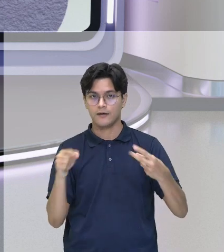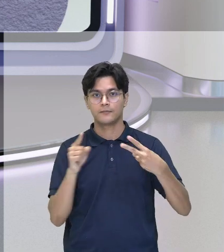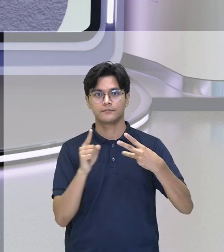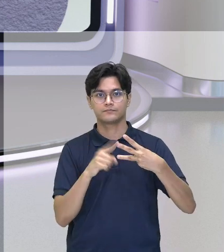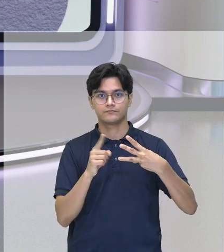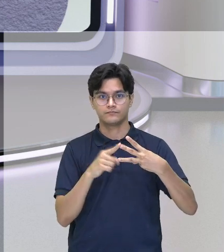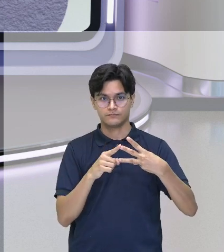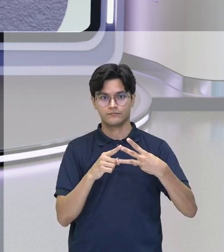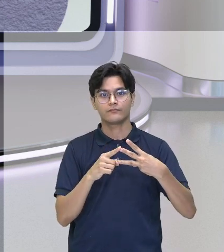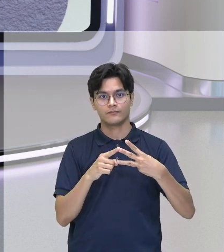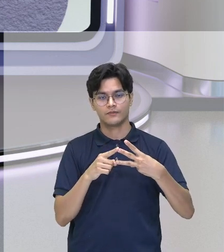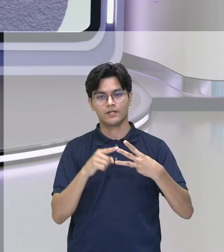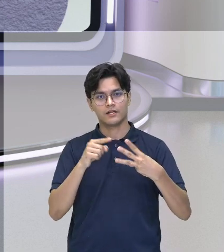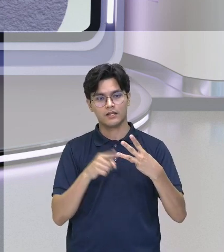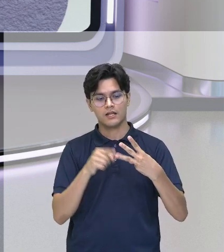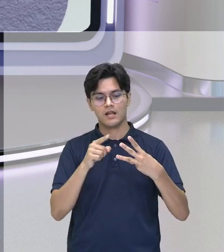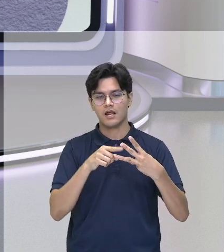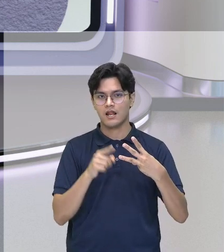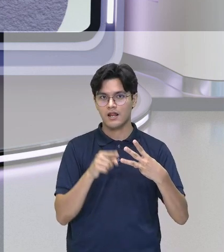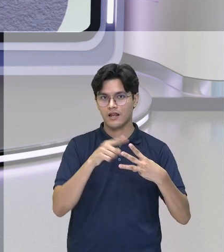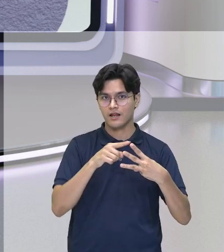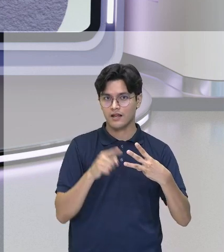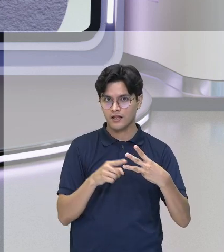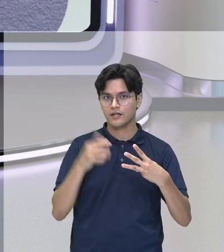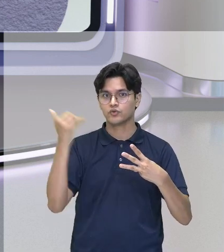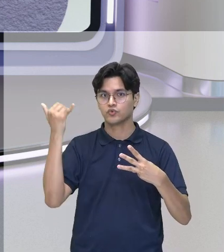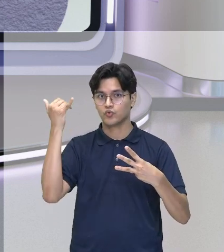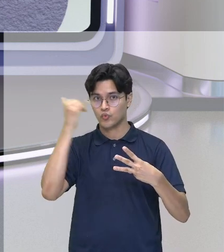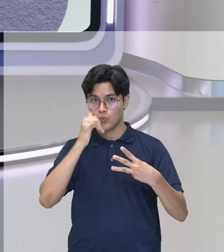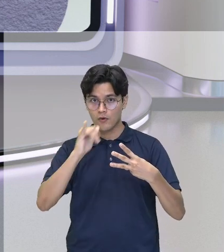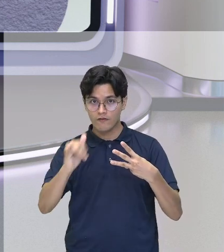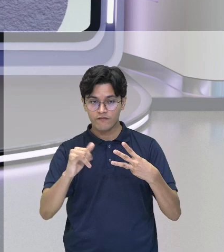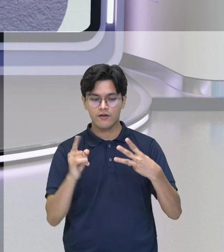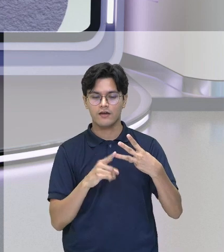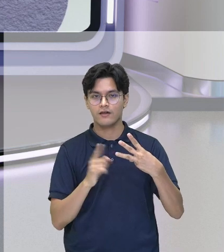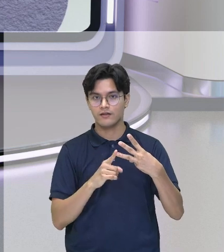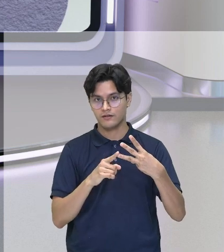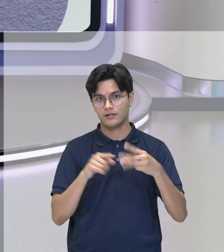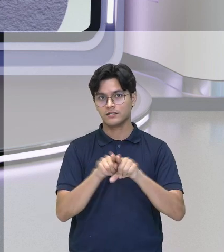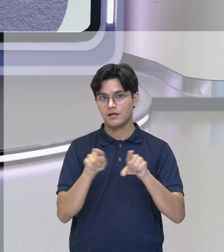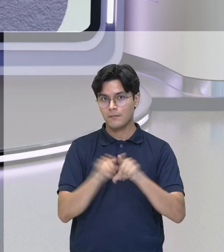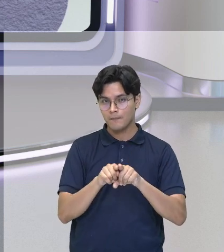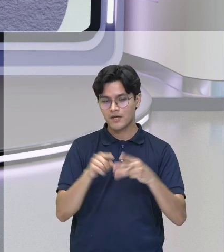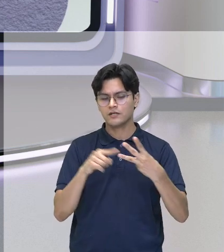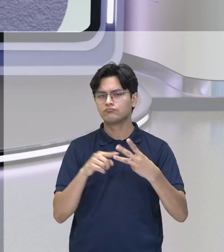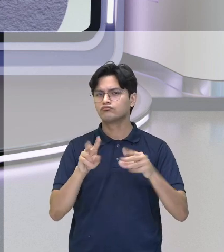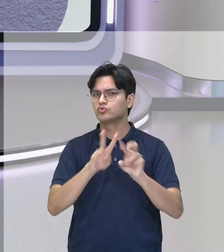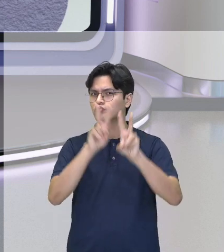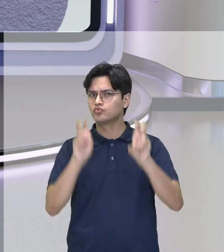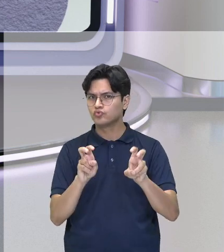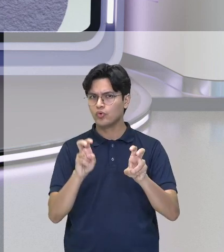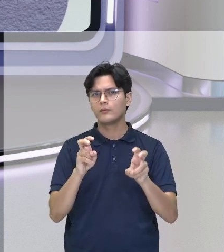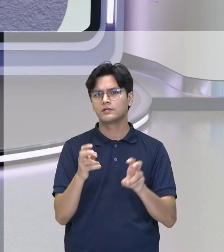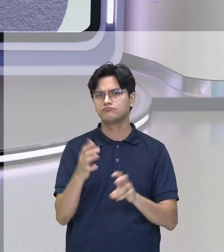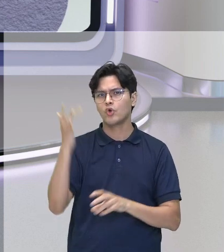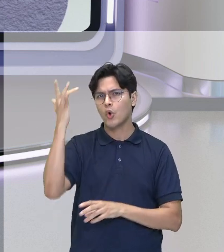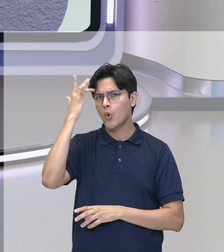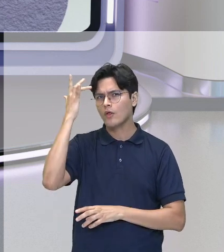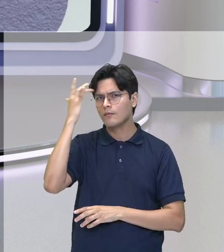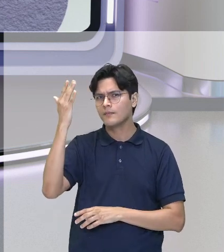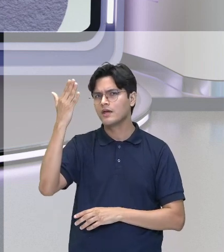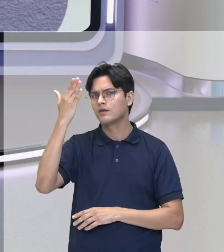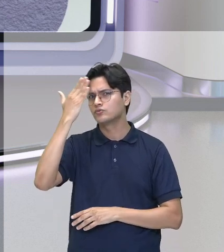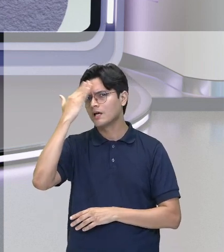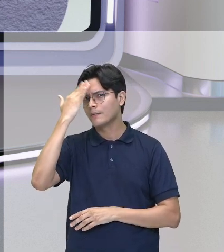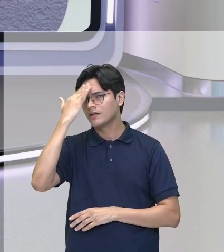e a parte que fala da questão da sabedoria, né, que inclusive você vai ver